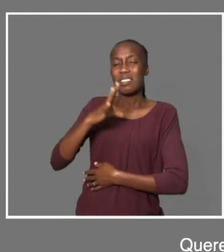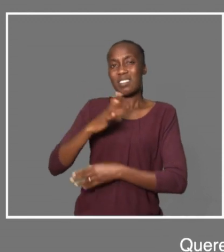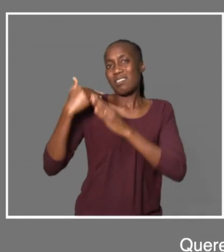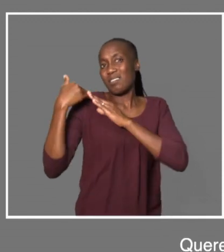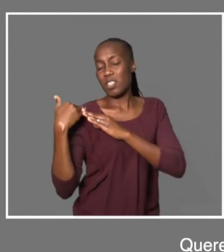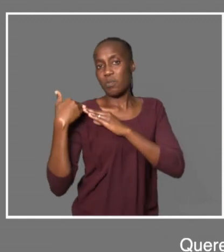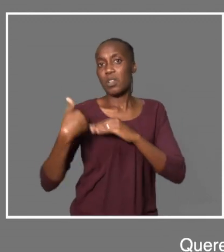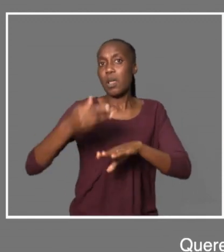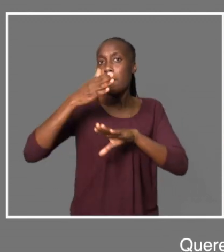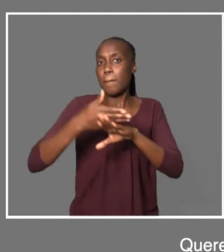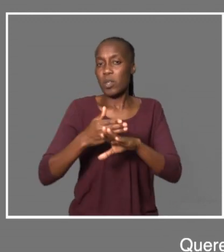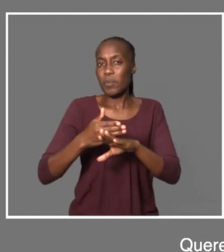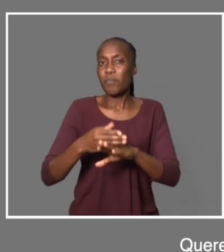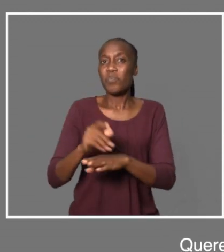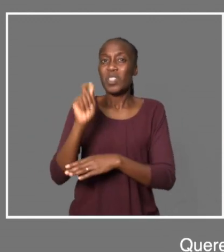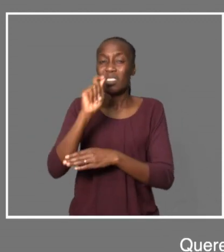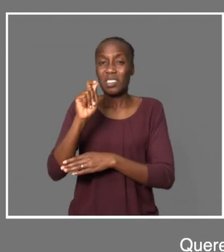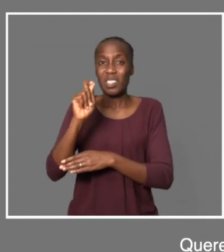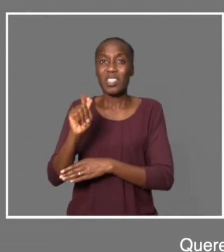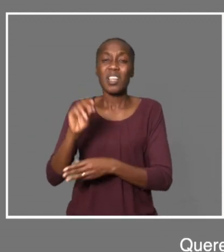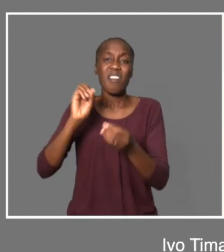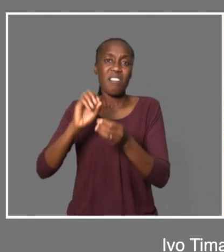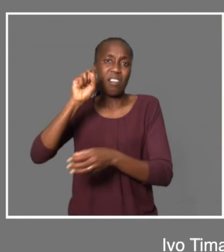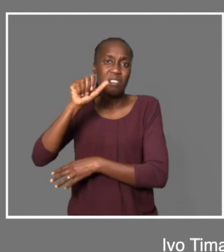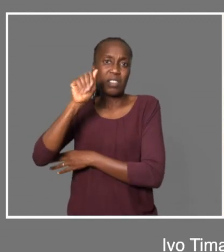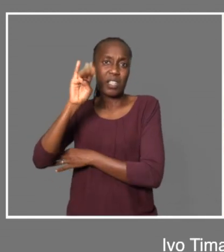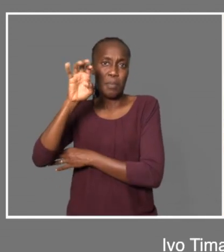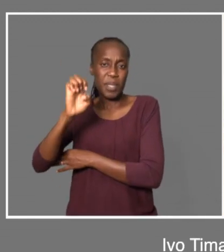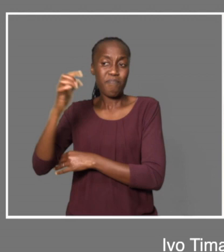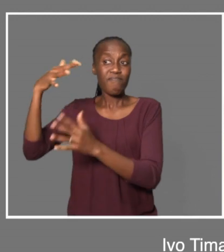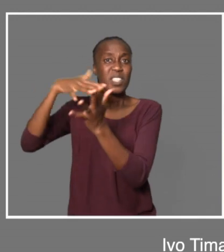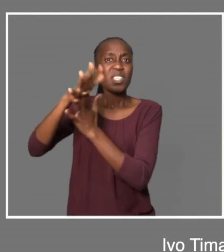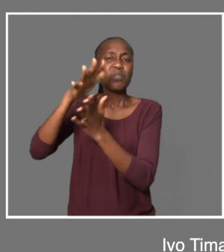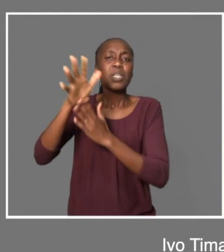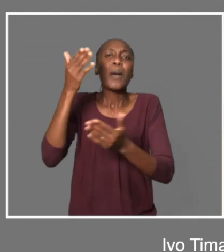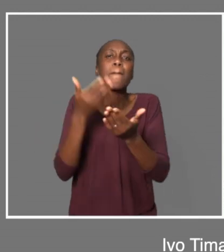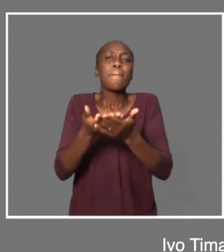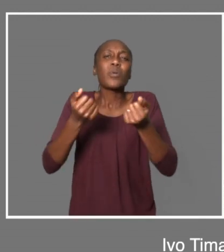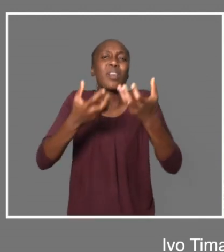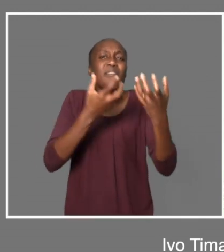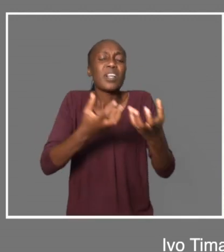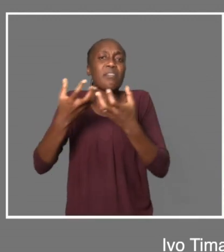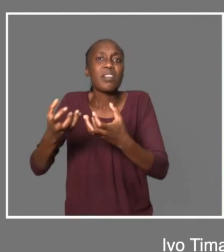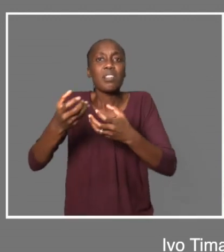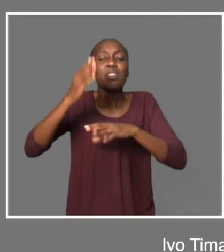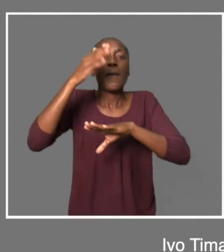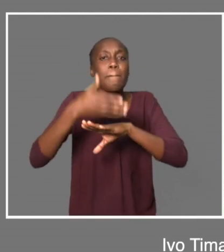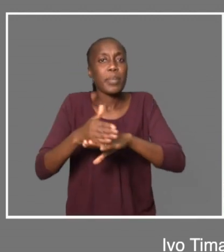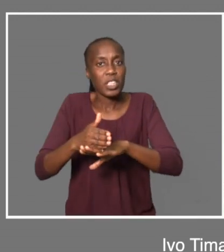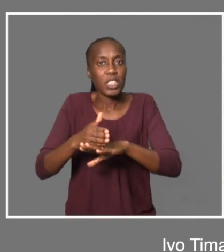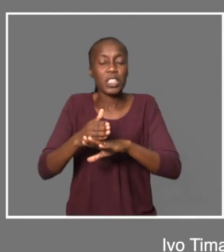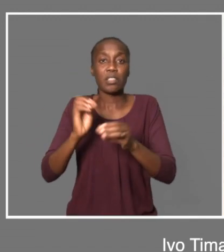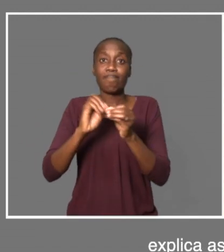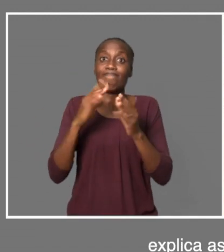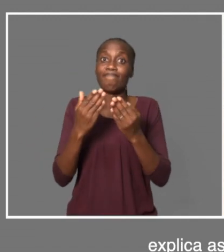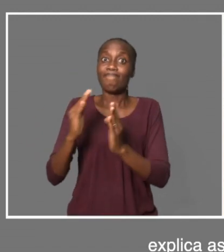eles querem compensar os estragos Ivo Timo responsável de pesca no posto administrativo de